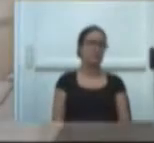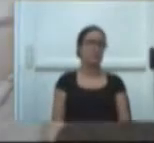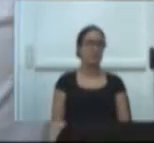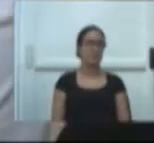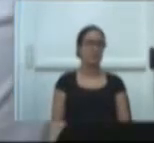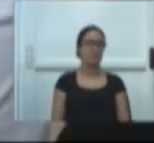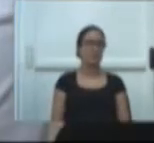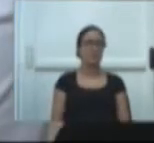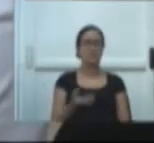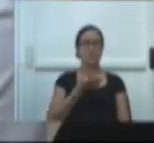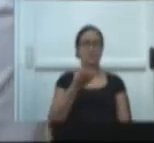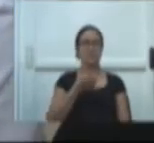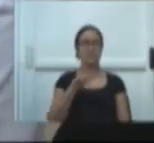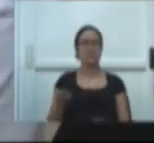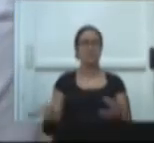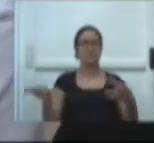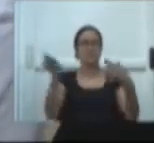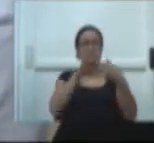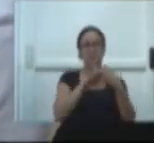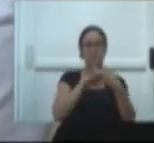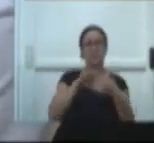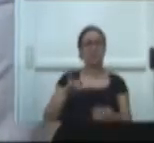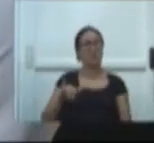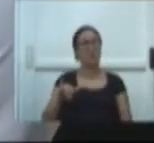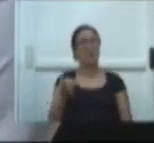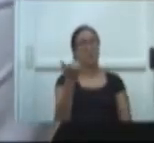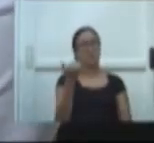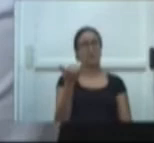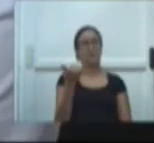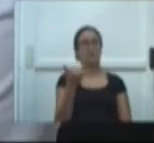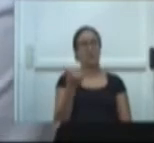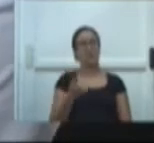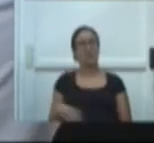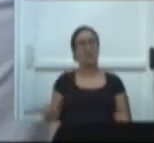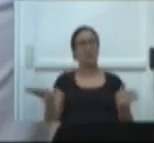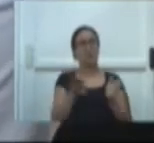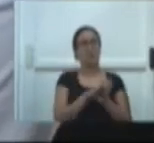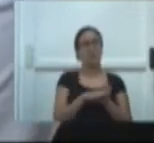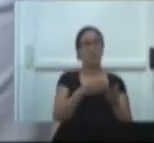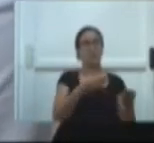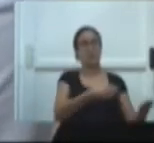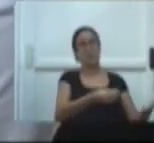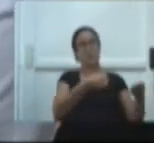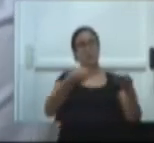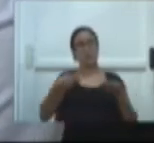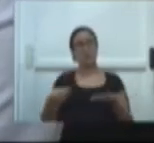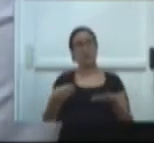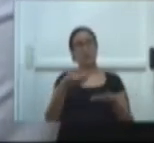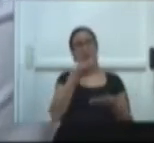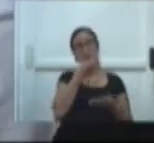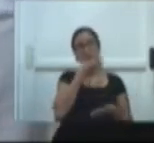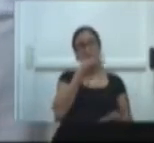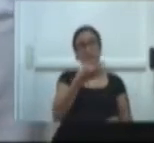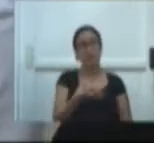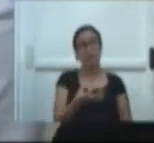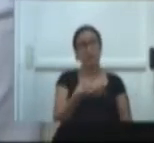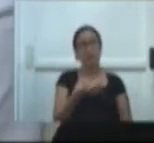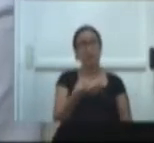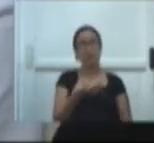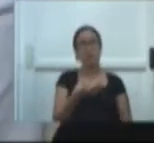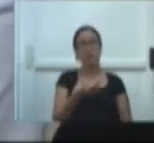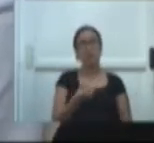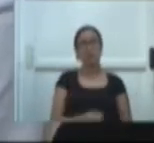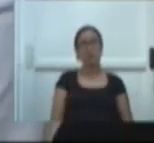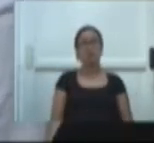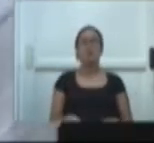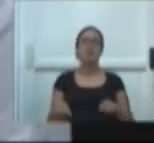usando esse pequeno intervalo. Eu recebi agora, aqui via celular, uma sugestão de um importante médico